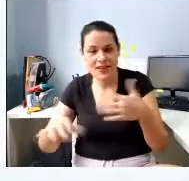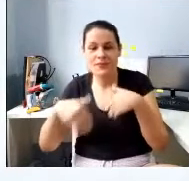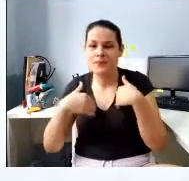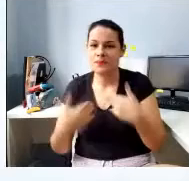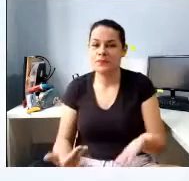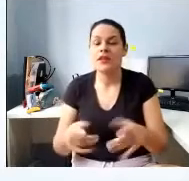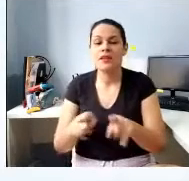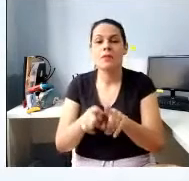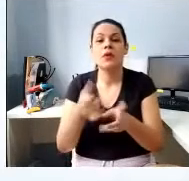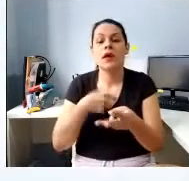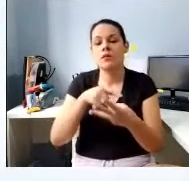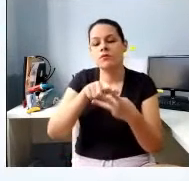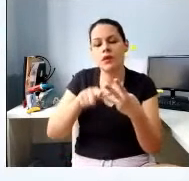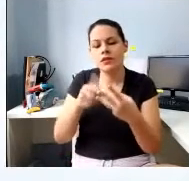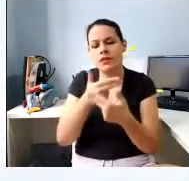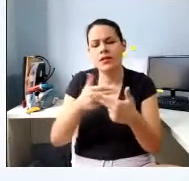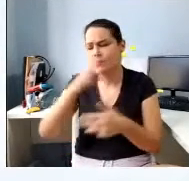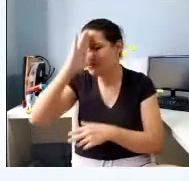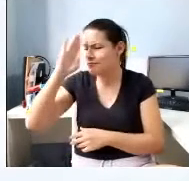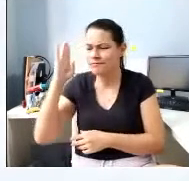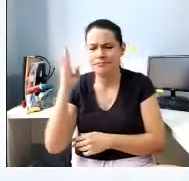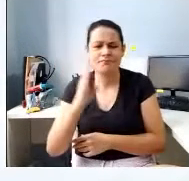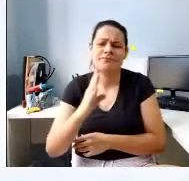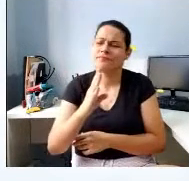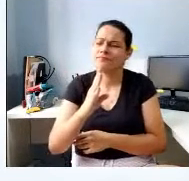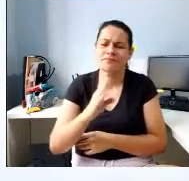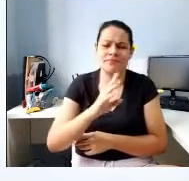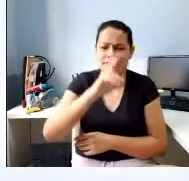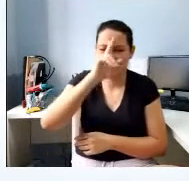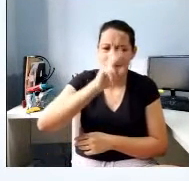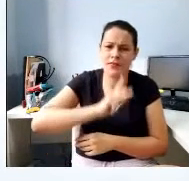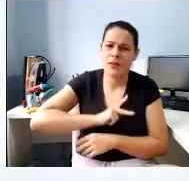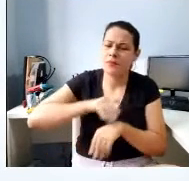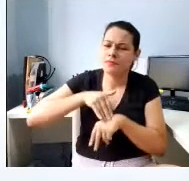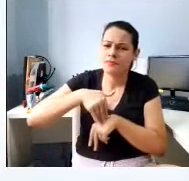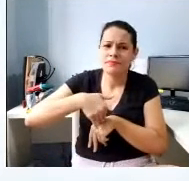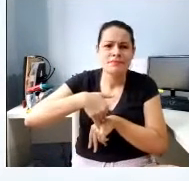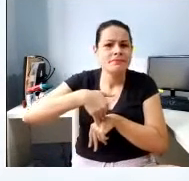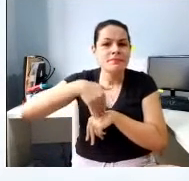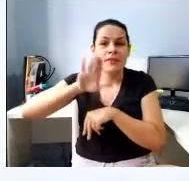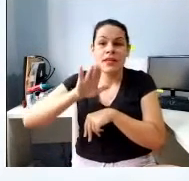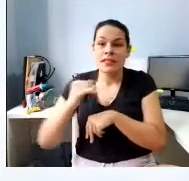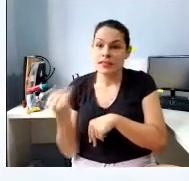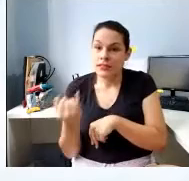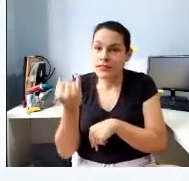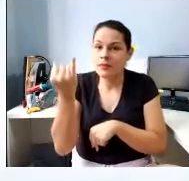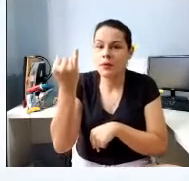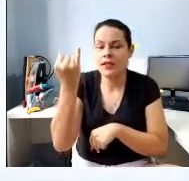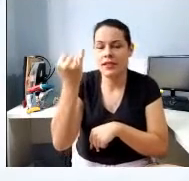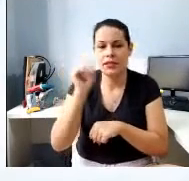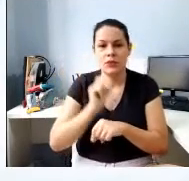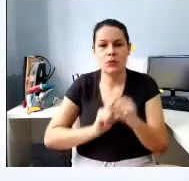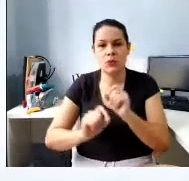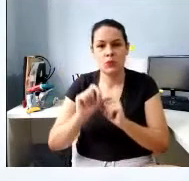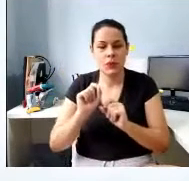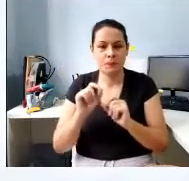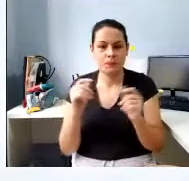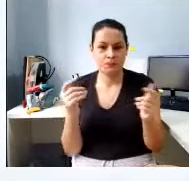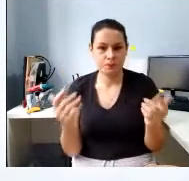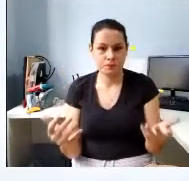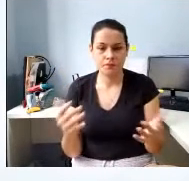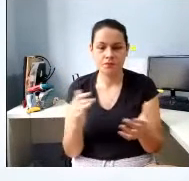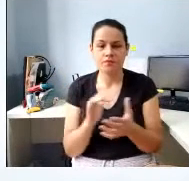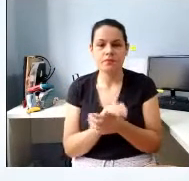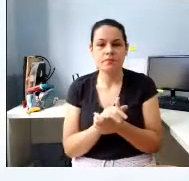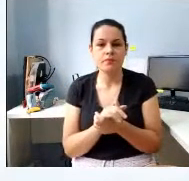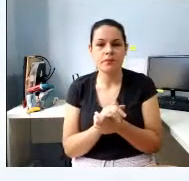3 aspectos que, para mim, foram os mais relevantes. Eu não